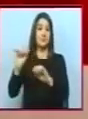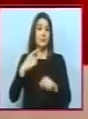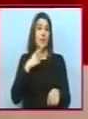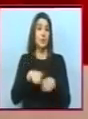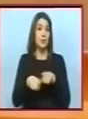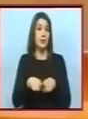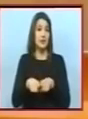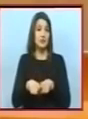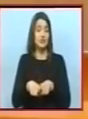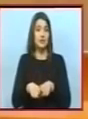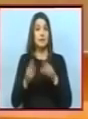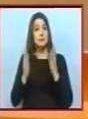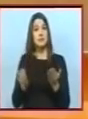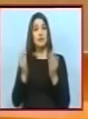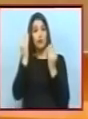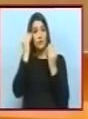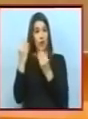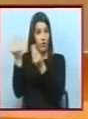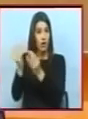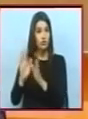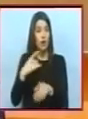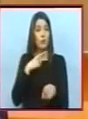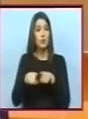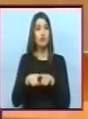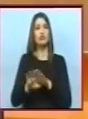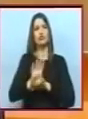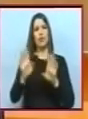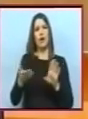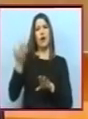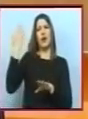e de fizeram quem chegar faz isso até aos decisores políticos? Já, claro, na altura.